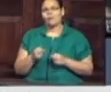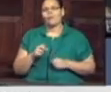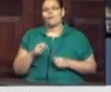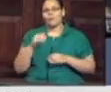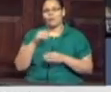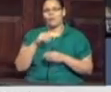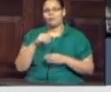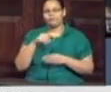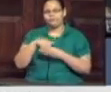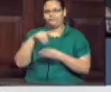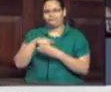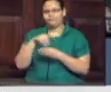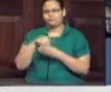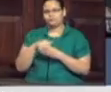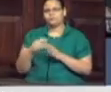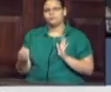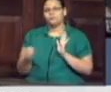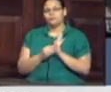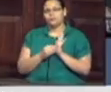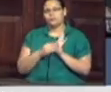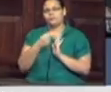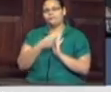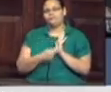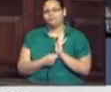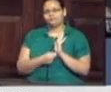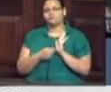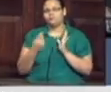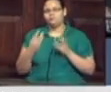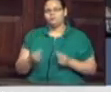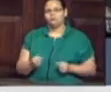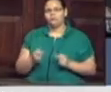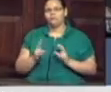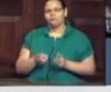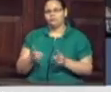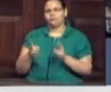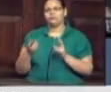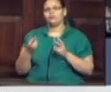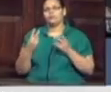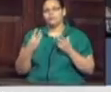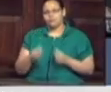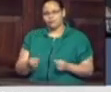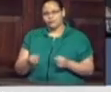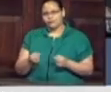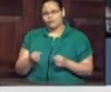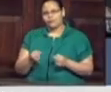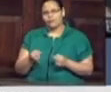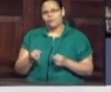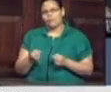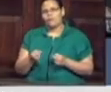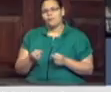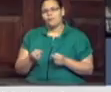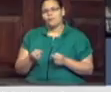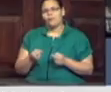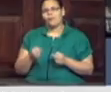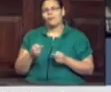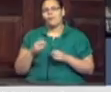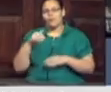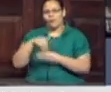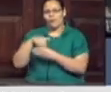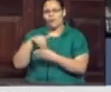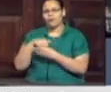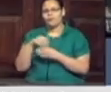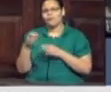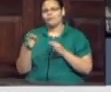Em votação, a emenda de redação. Senhores que aprovam, permaneçam como estão, aprovado. Em